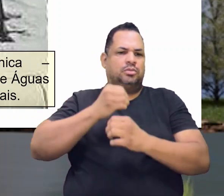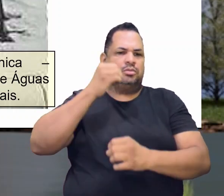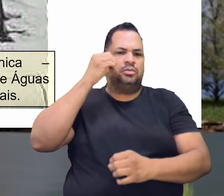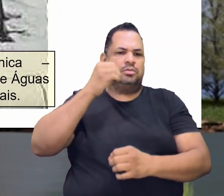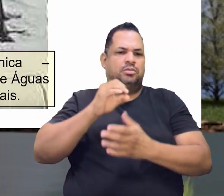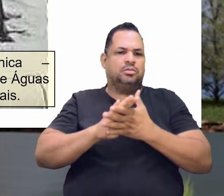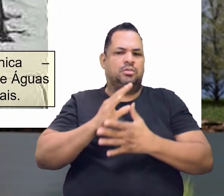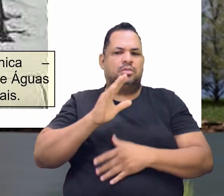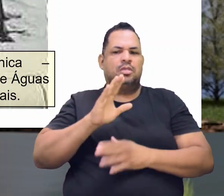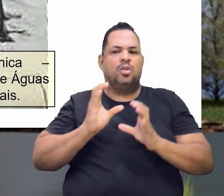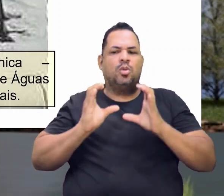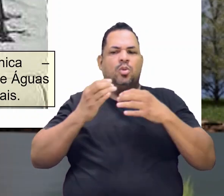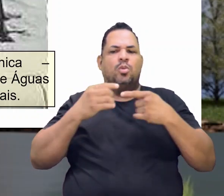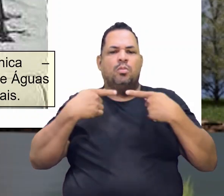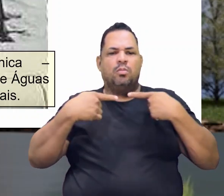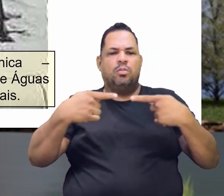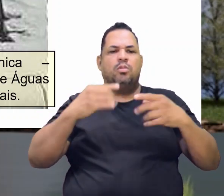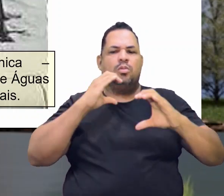infantaria,